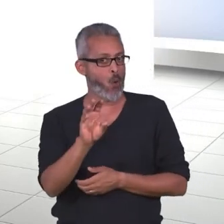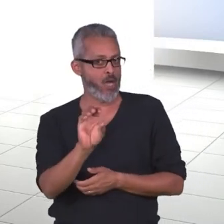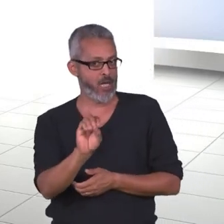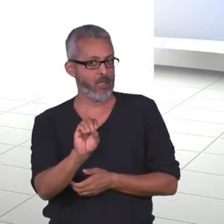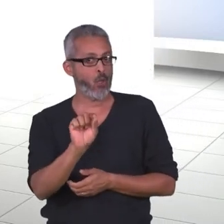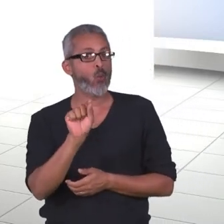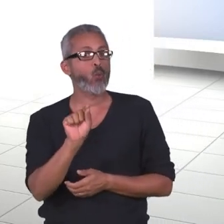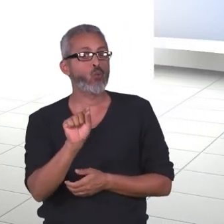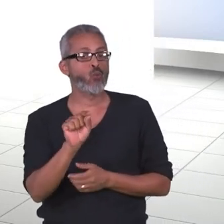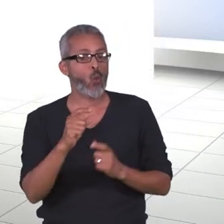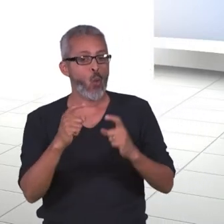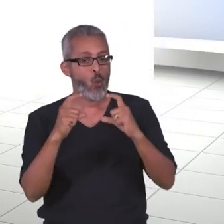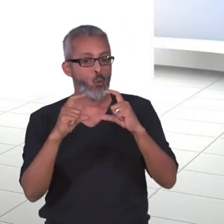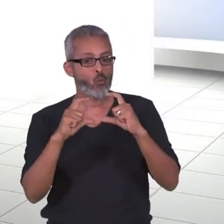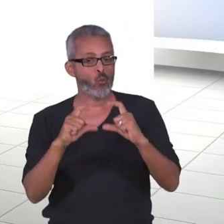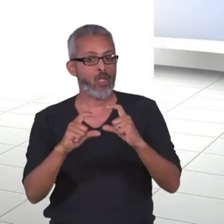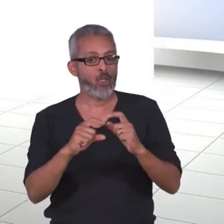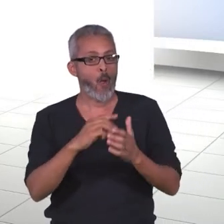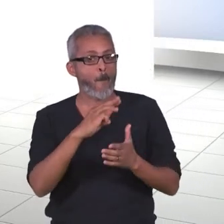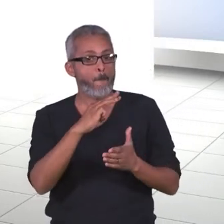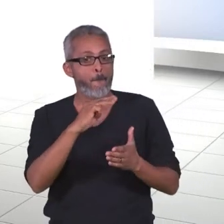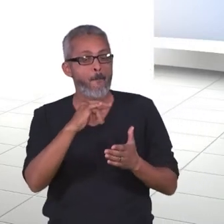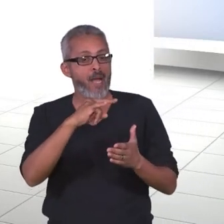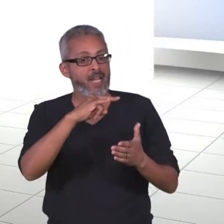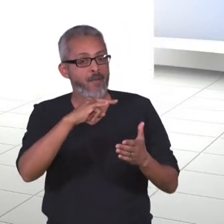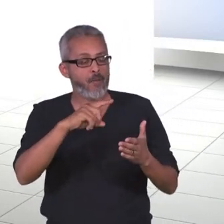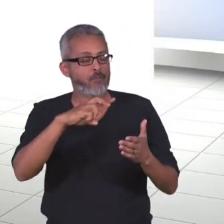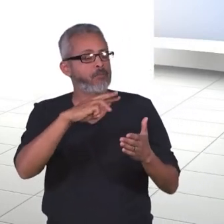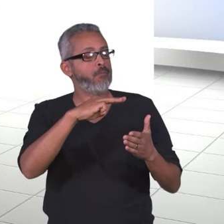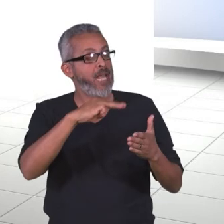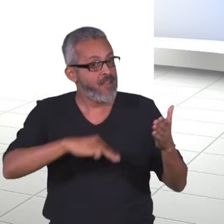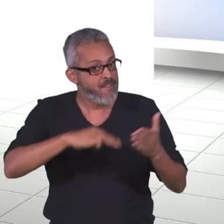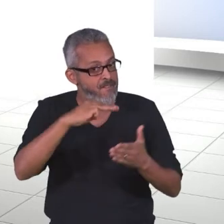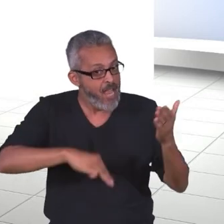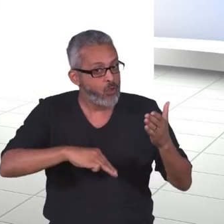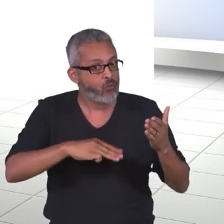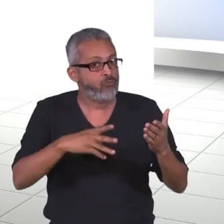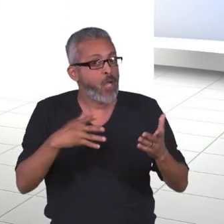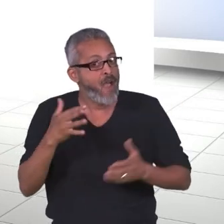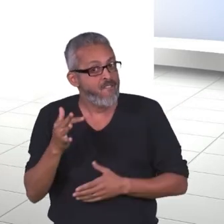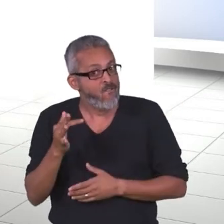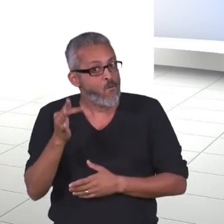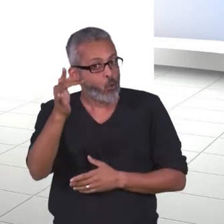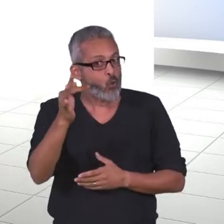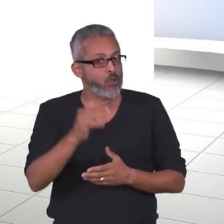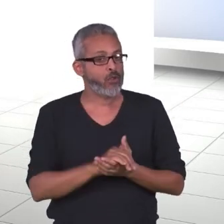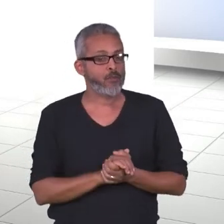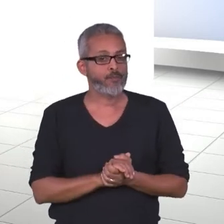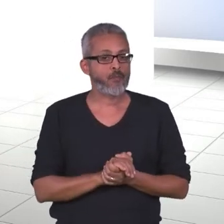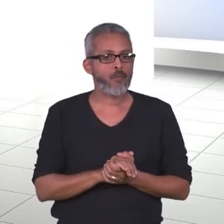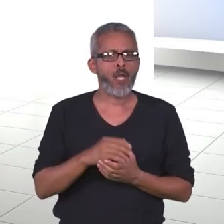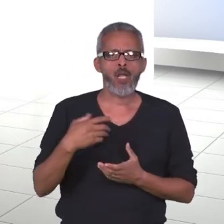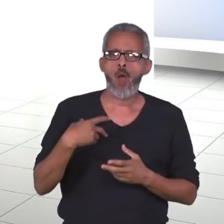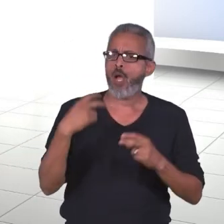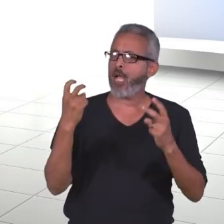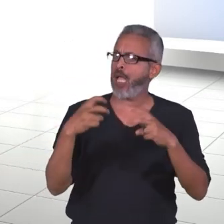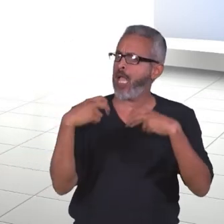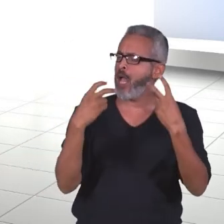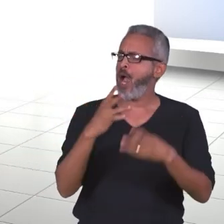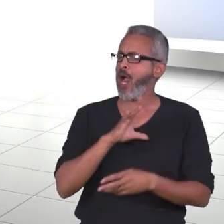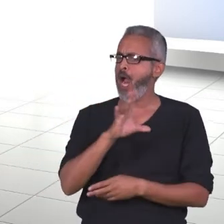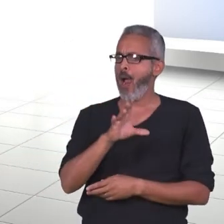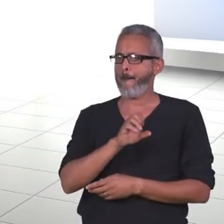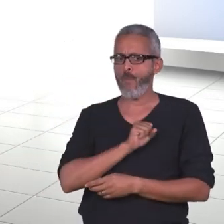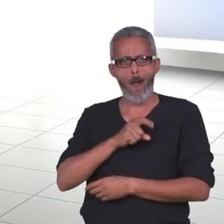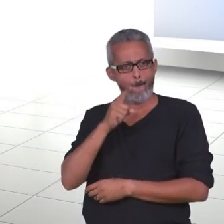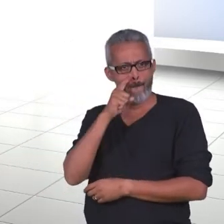estrangeiros. Não há menção no texto ao nacionalismo. Então, pode também ser eliminada.